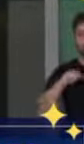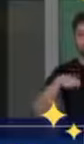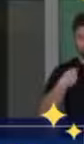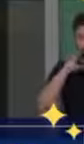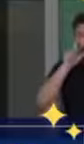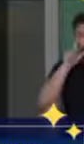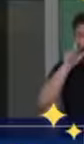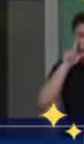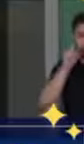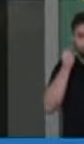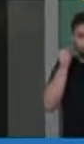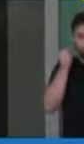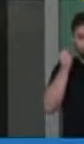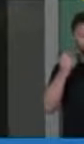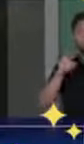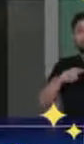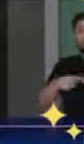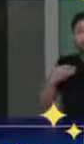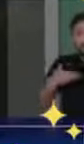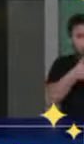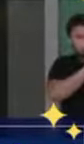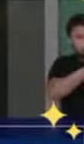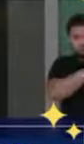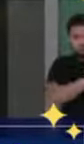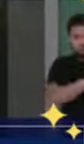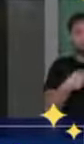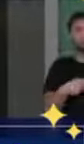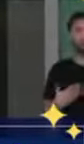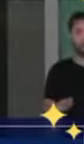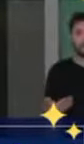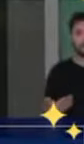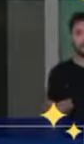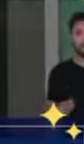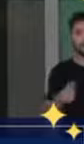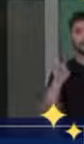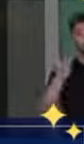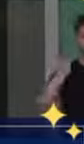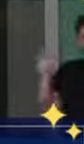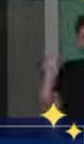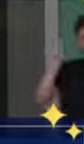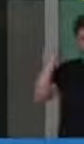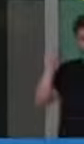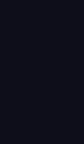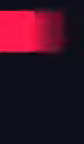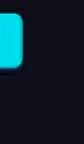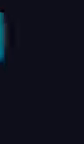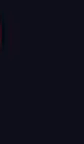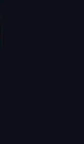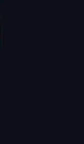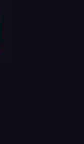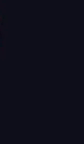por que essas imagens vieram à tona agora. Por que esse vazamento se deu através de um site, de um jornal norte-americano.